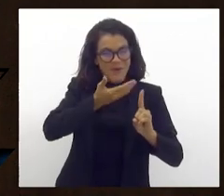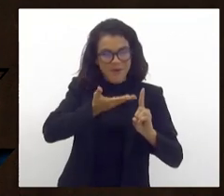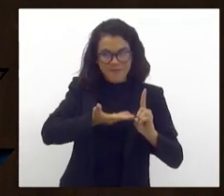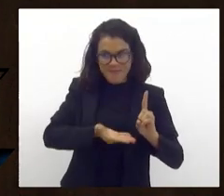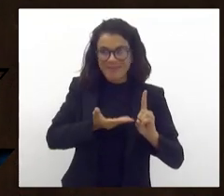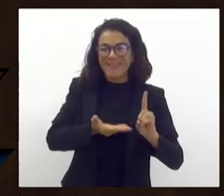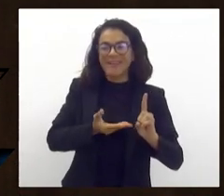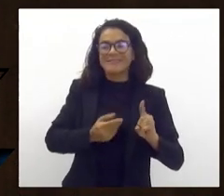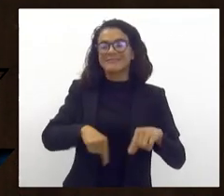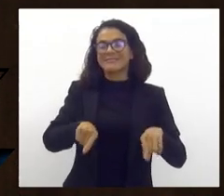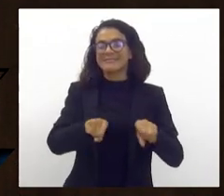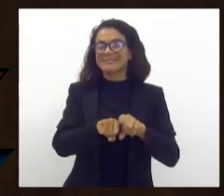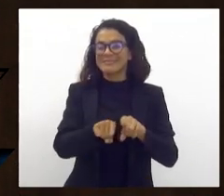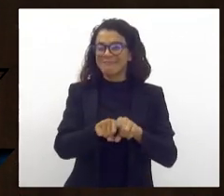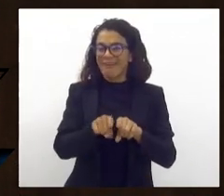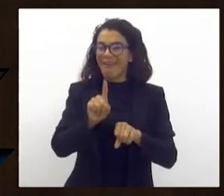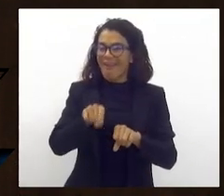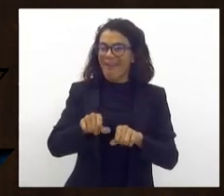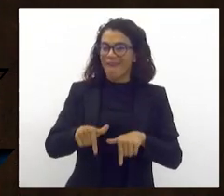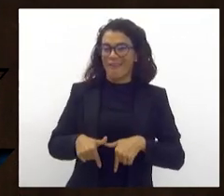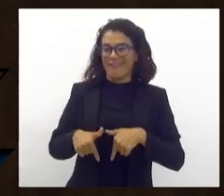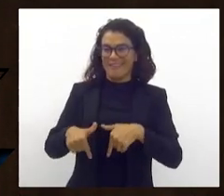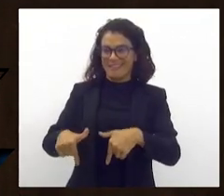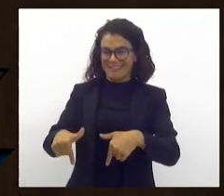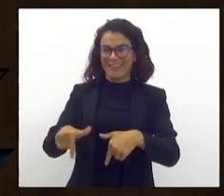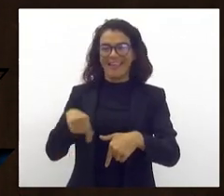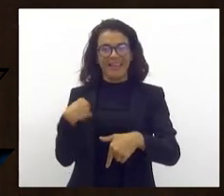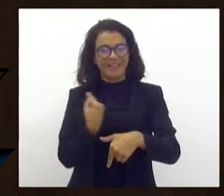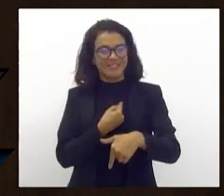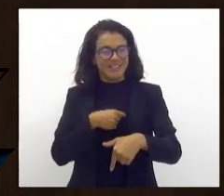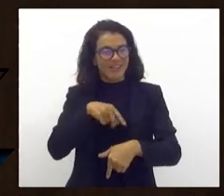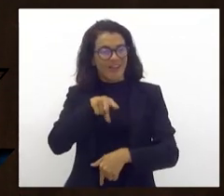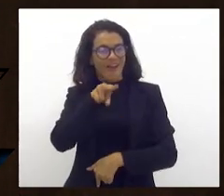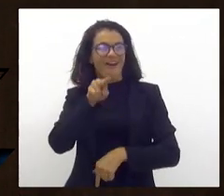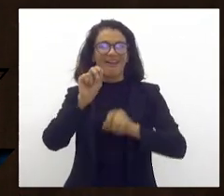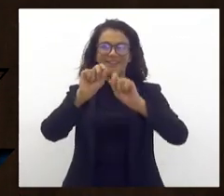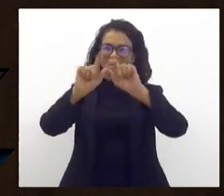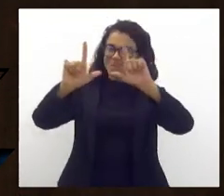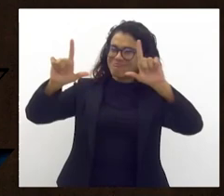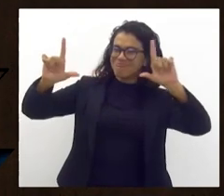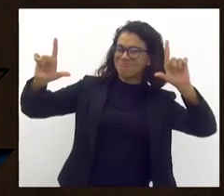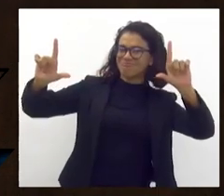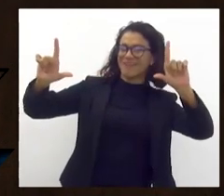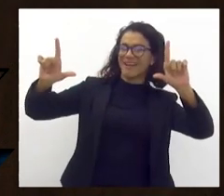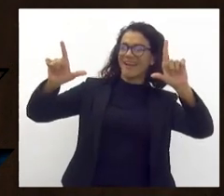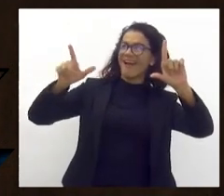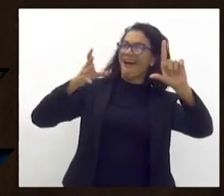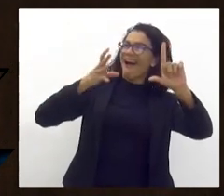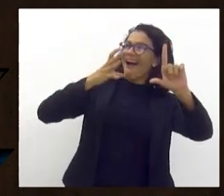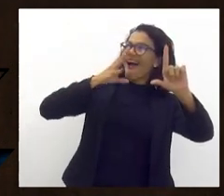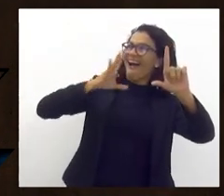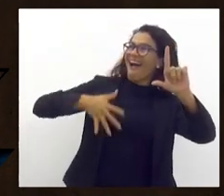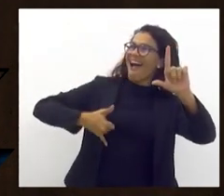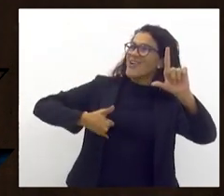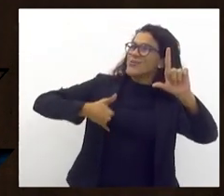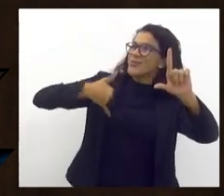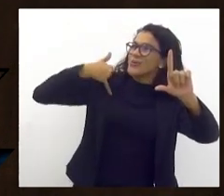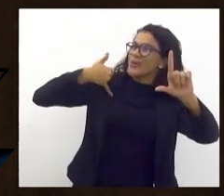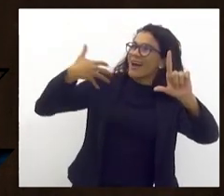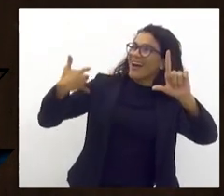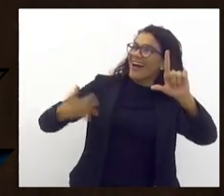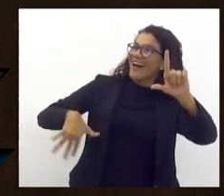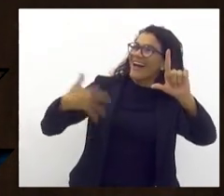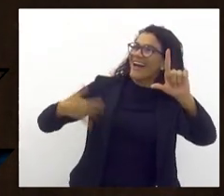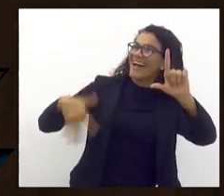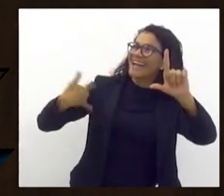é uma daquelas iniciativas que a gente olha para o painel, fica orgulhoso, fica